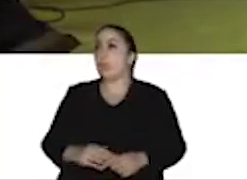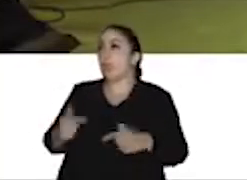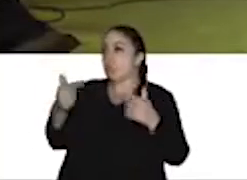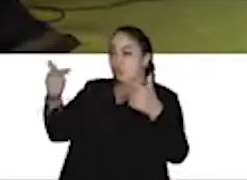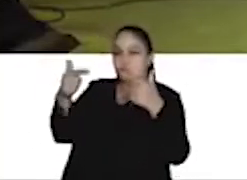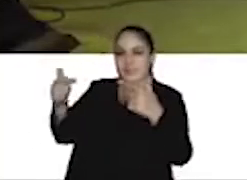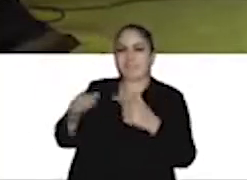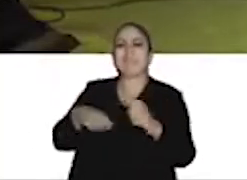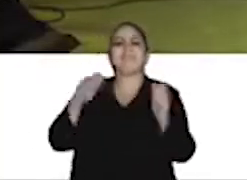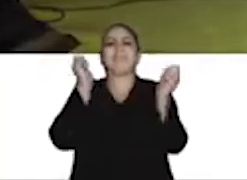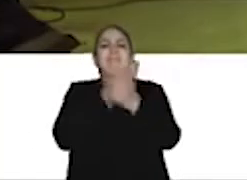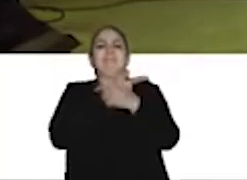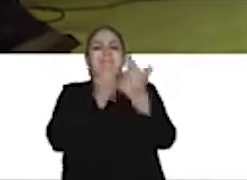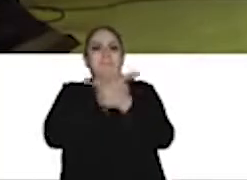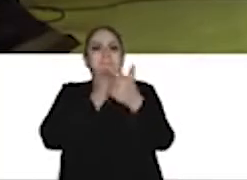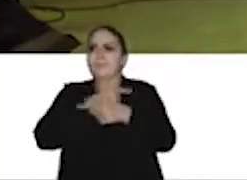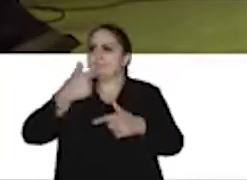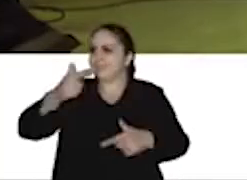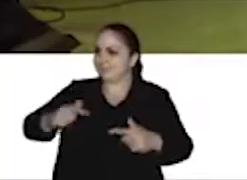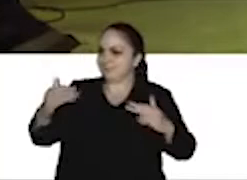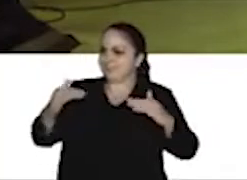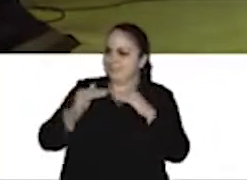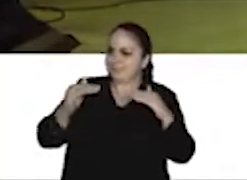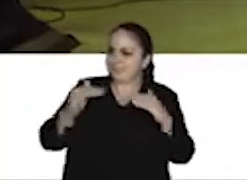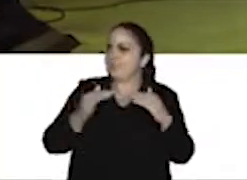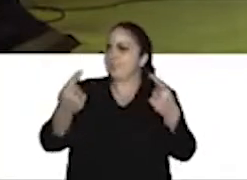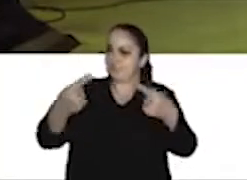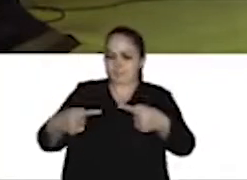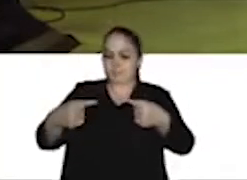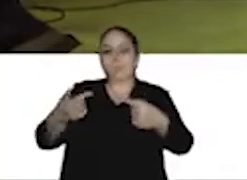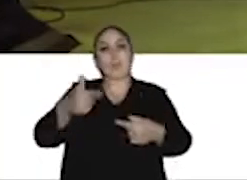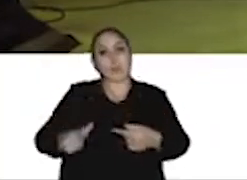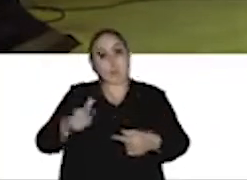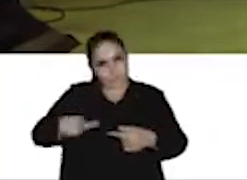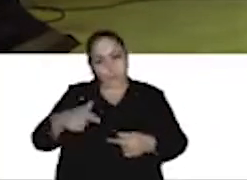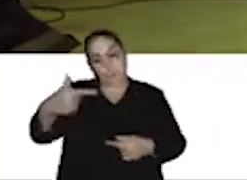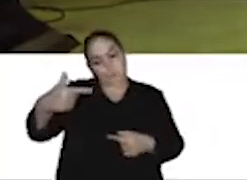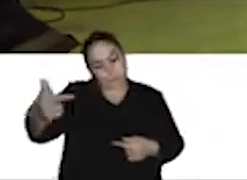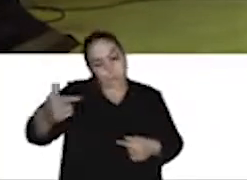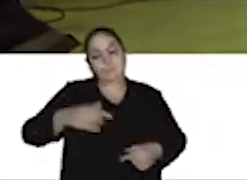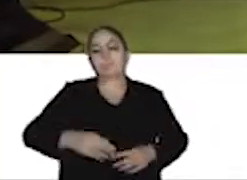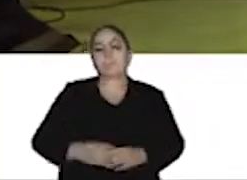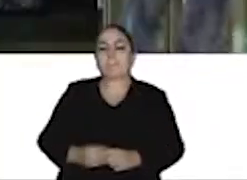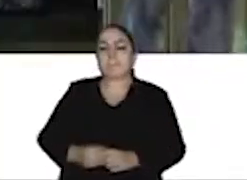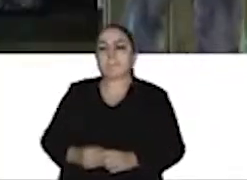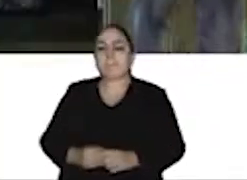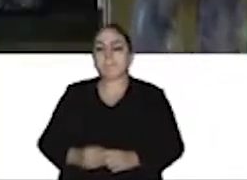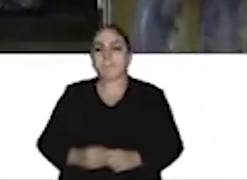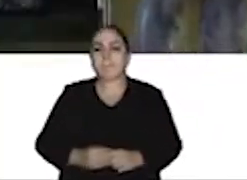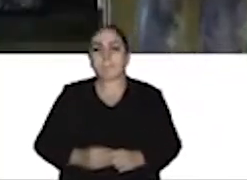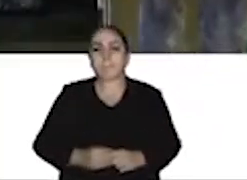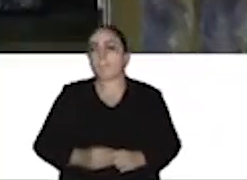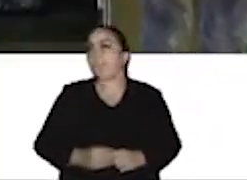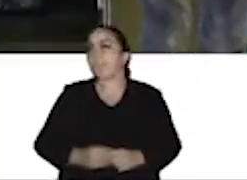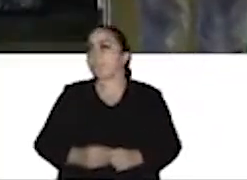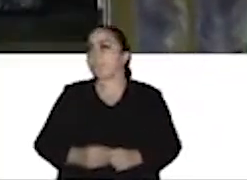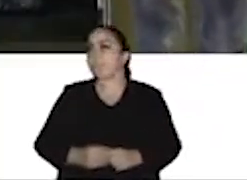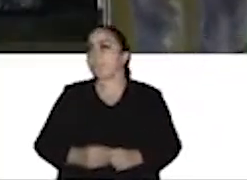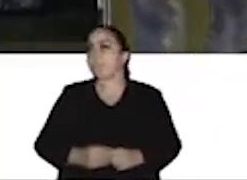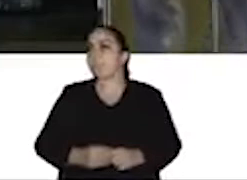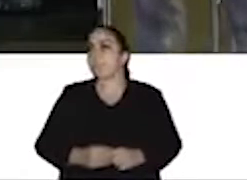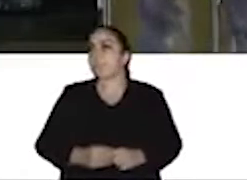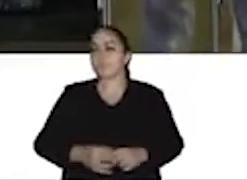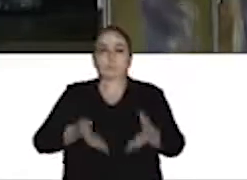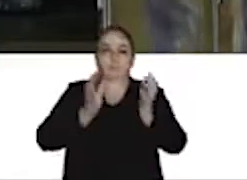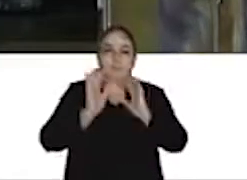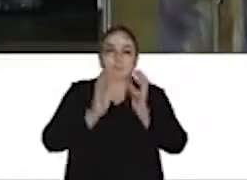Suerte! Suerte, de novo, não deu mão, não deu mão, vamos outra! Não deu mão, vamos outra, vamos outra! Vai, vai, joga outra. Primeiro! Vou eu então agora? Sim, senhor! Não